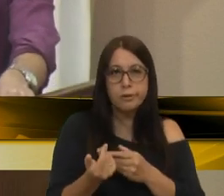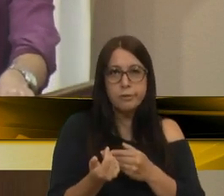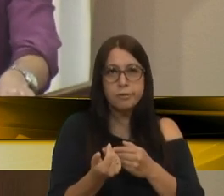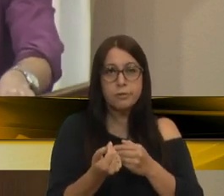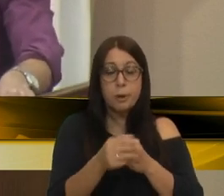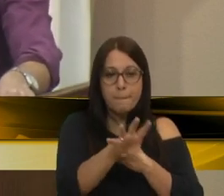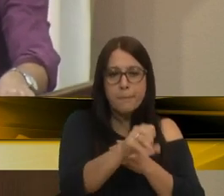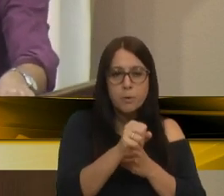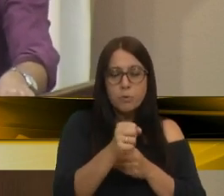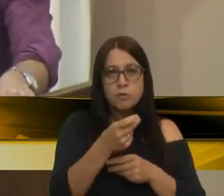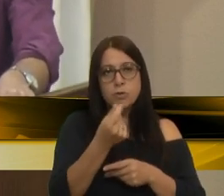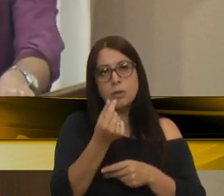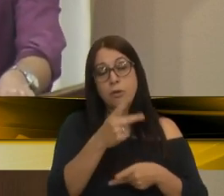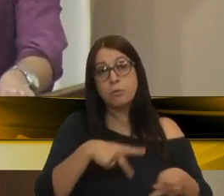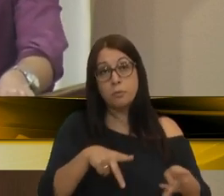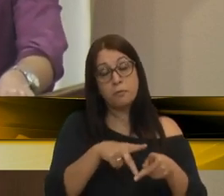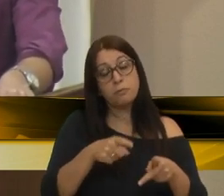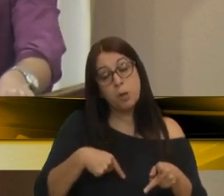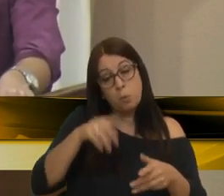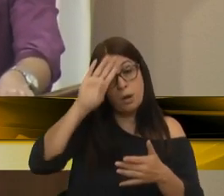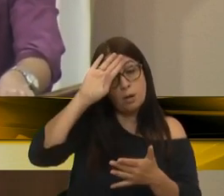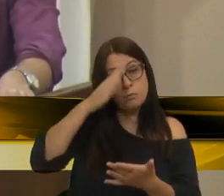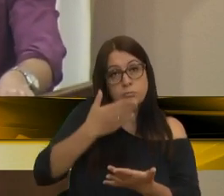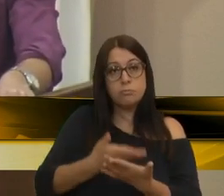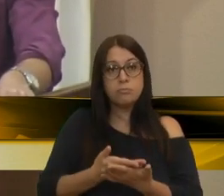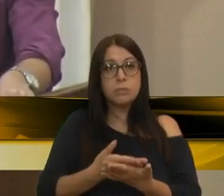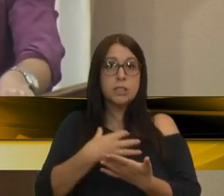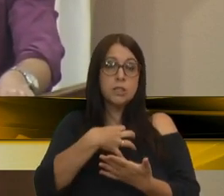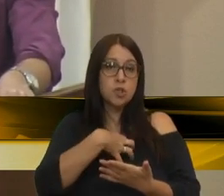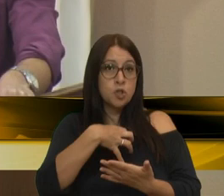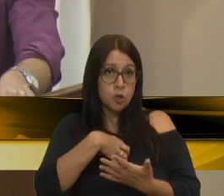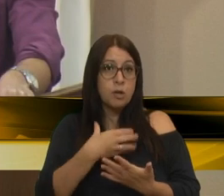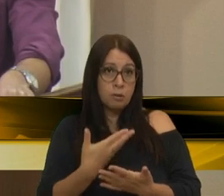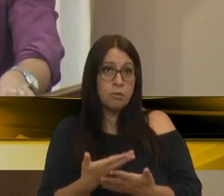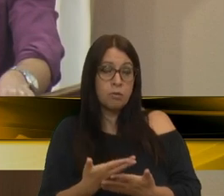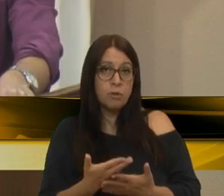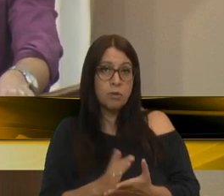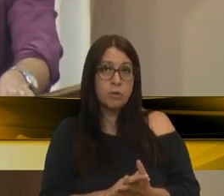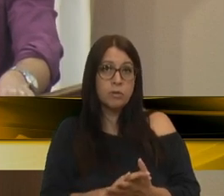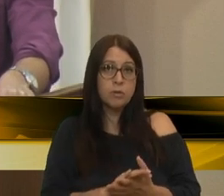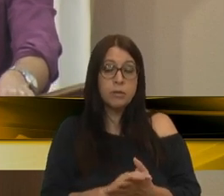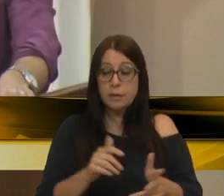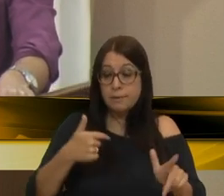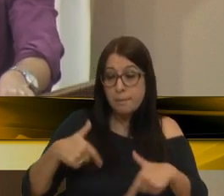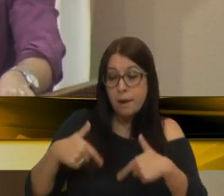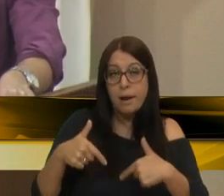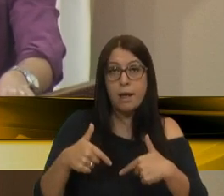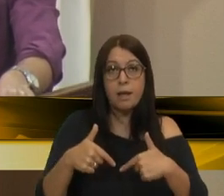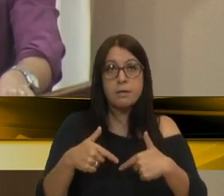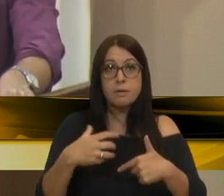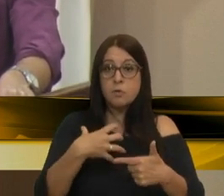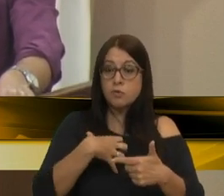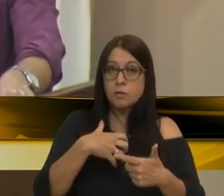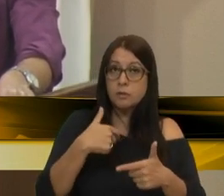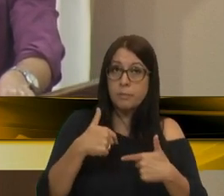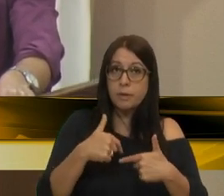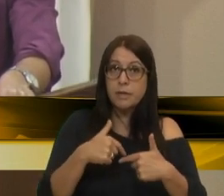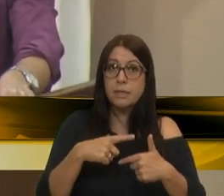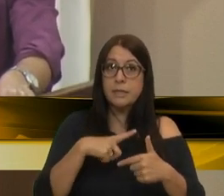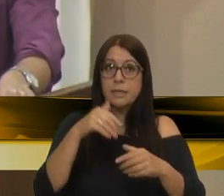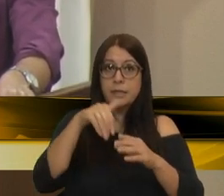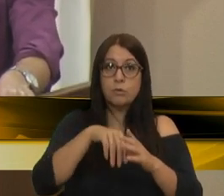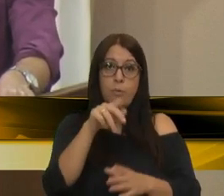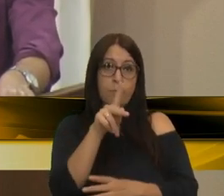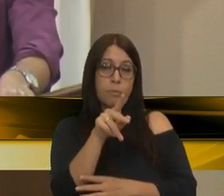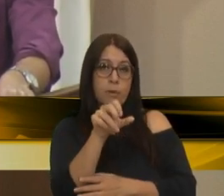dinheiro do povo. Então, eu acredito que é dessa maneira que nós devemos trabalhar, é dessa maneira que eu trato dentro do